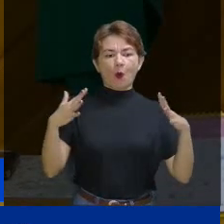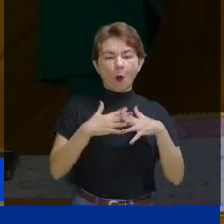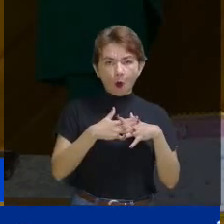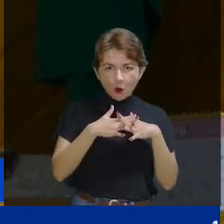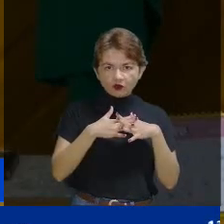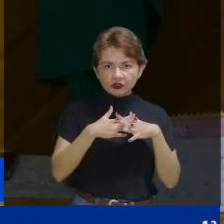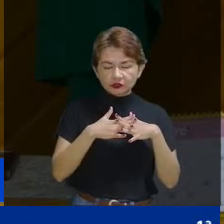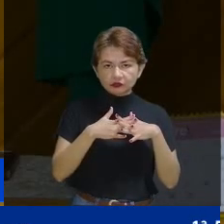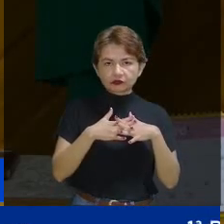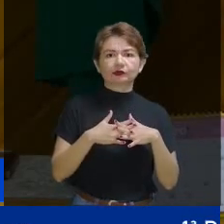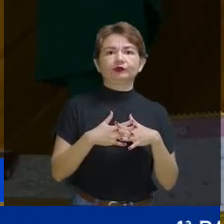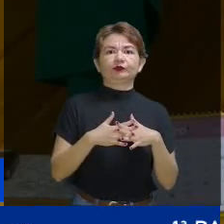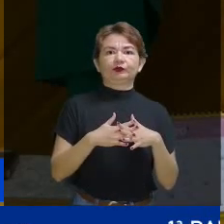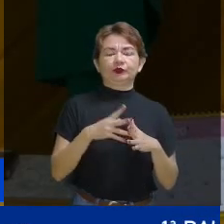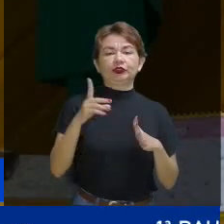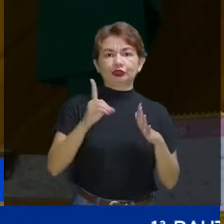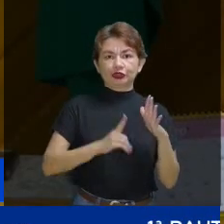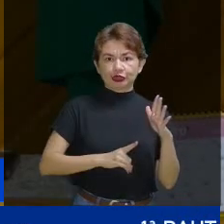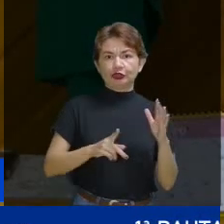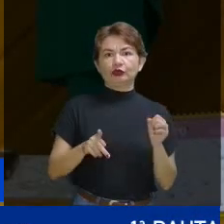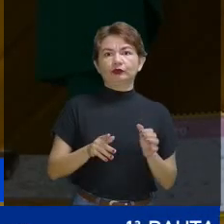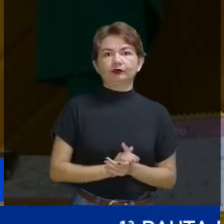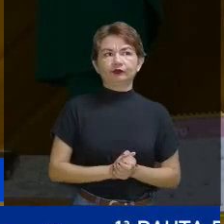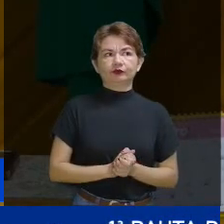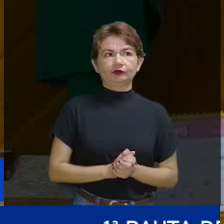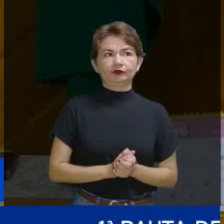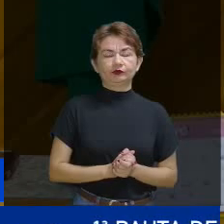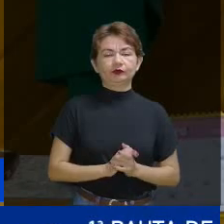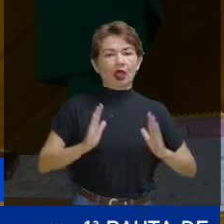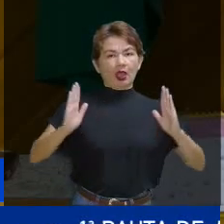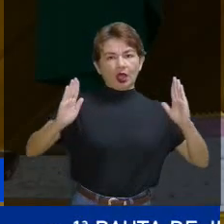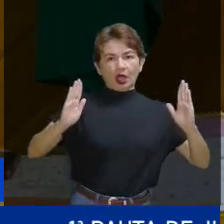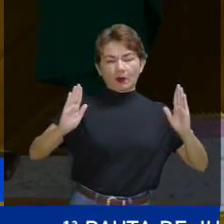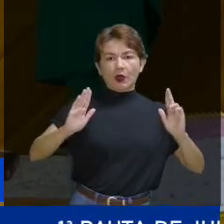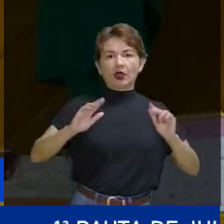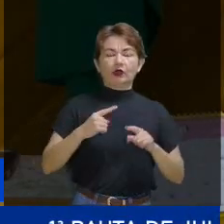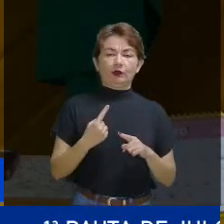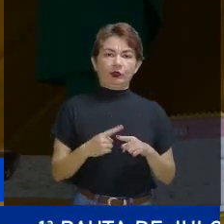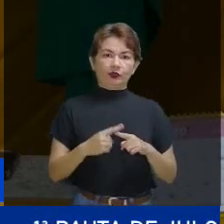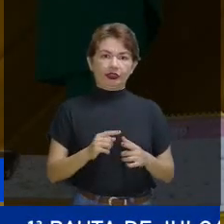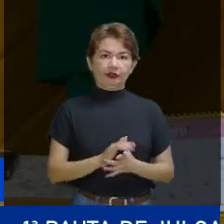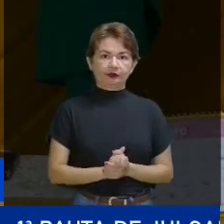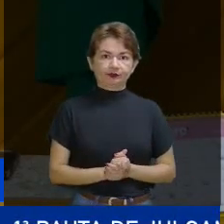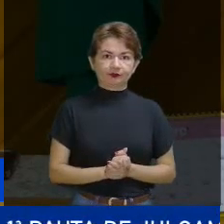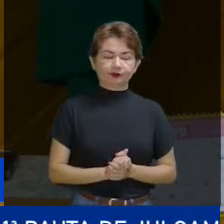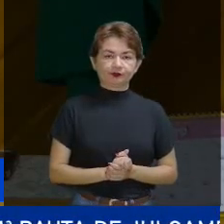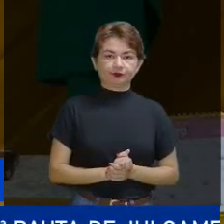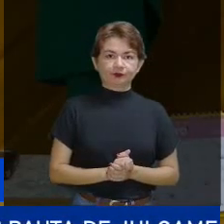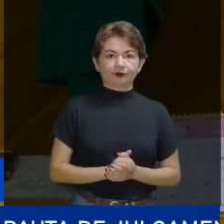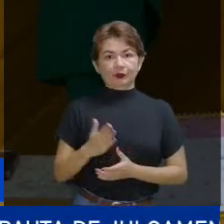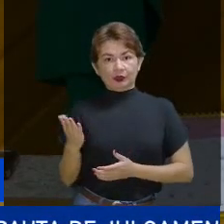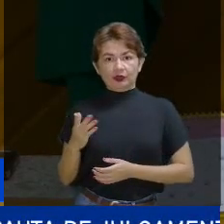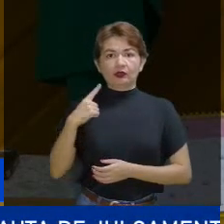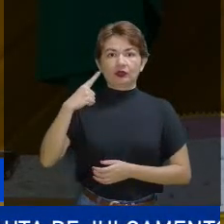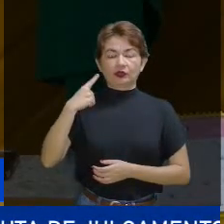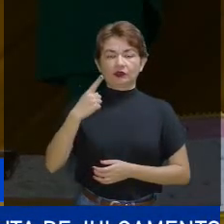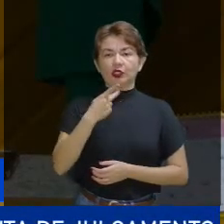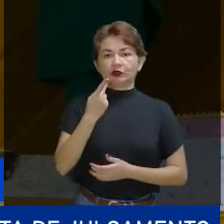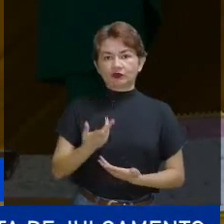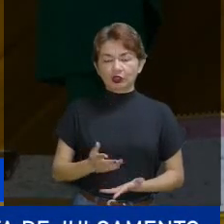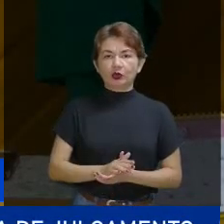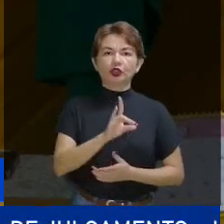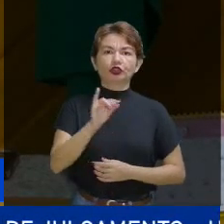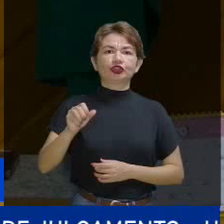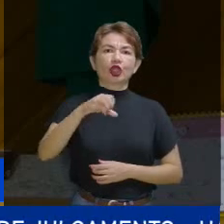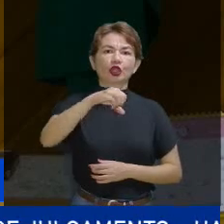conflito de natureza de direito intertemporal, na medida em que, conforme destacado pelo advogado da tribuna, no